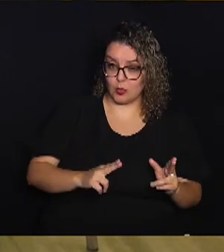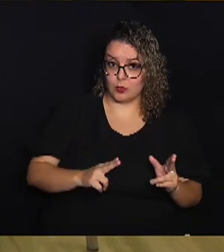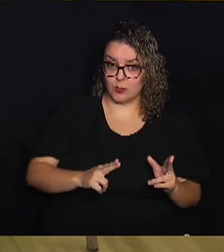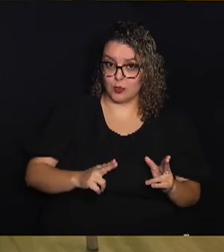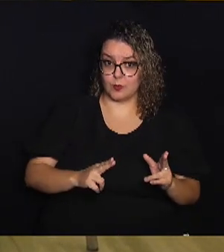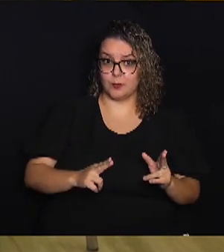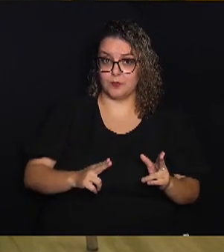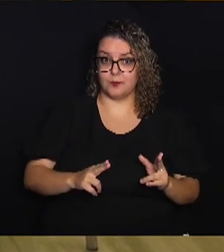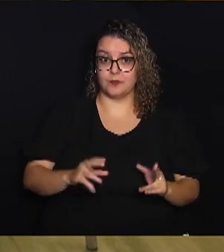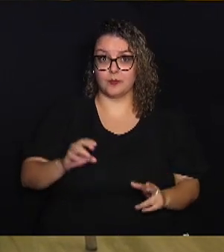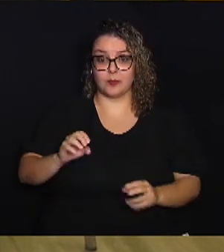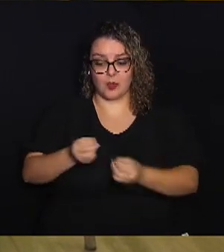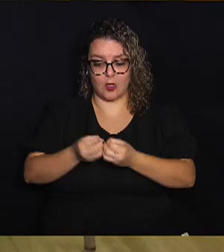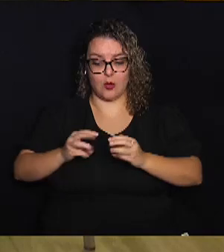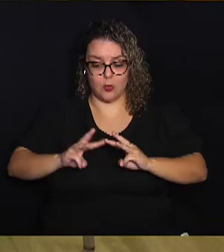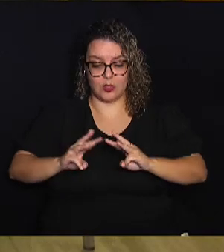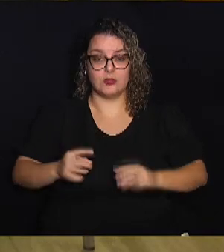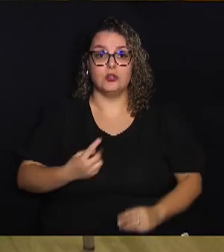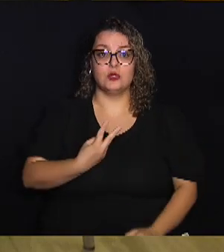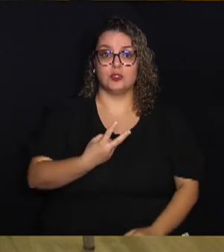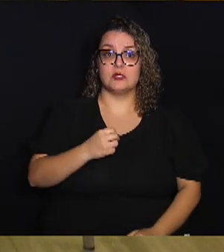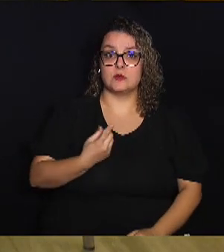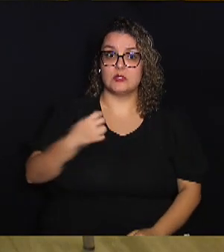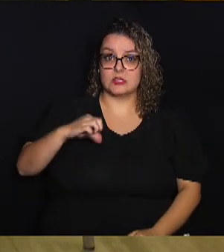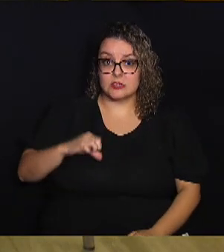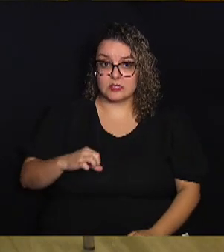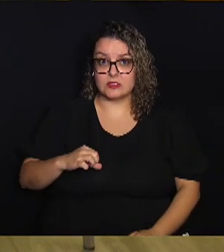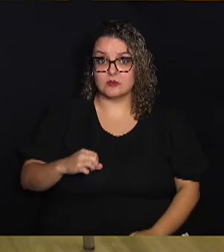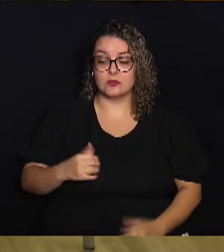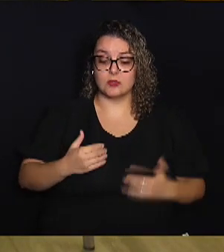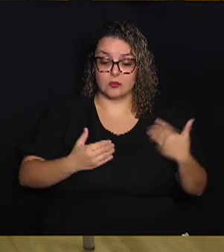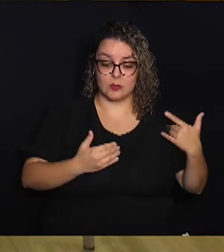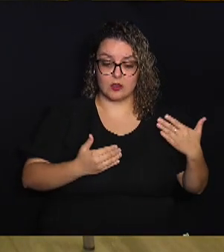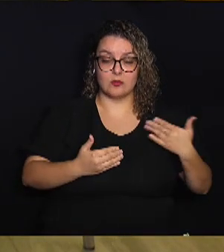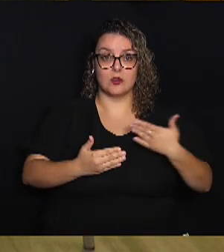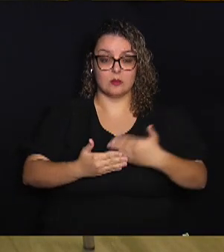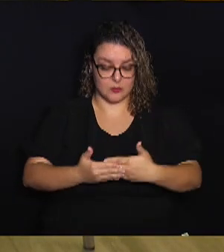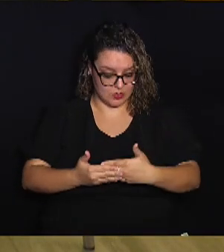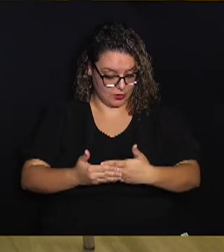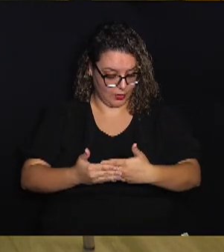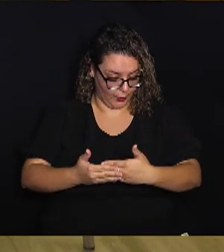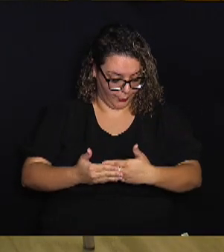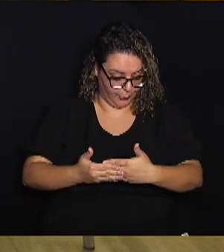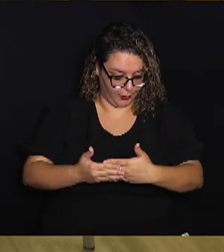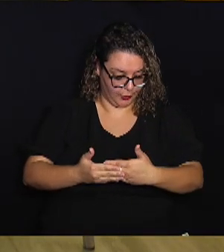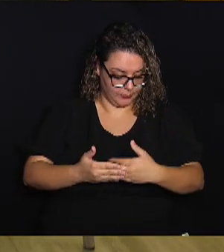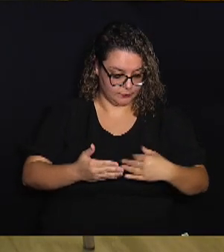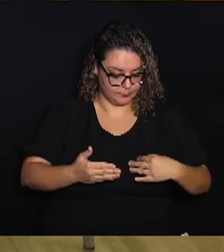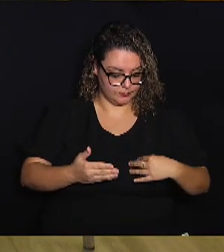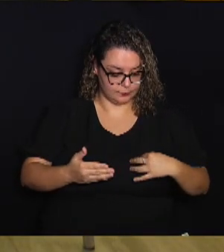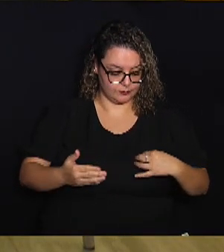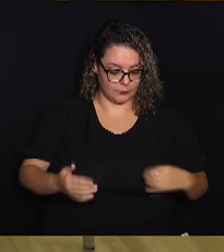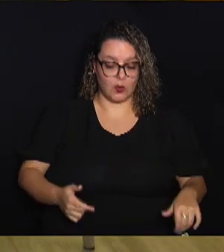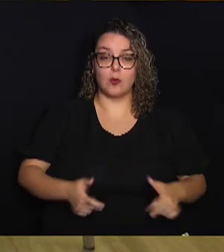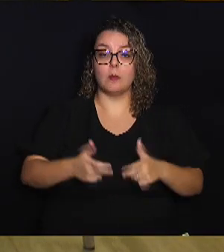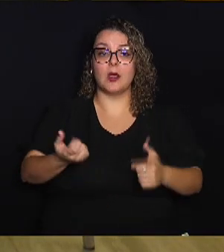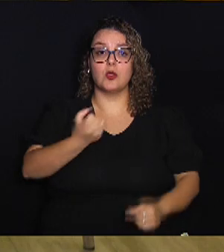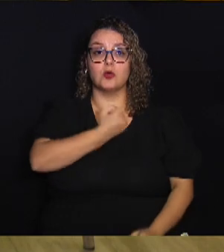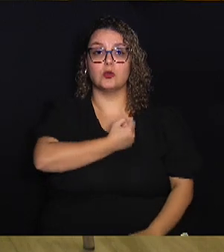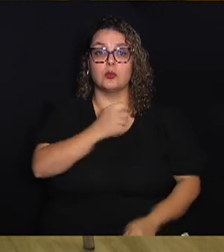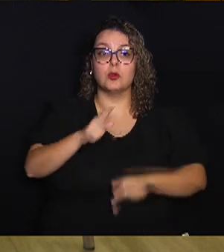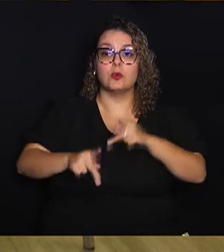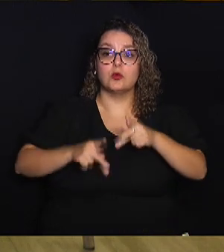com a ONU, em 2019 nós temos desde então, olha gente, o maior número da